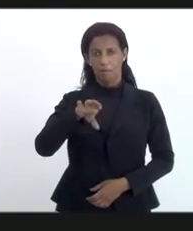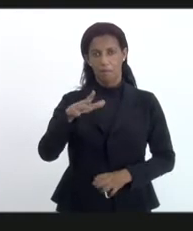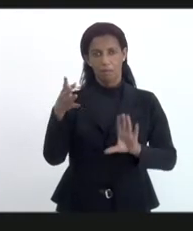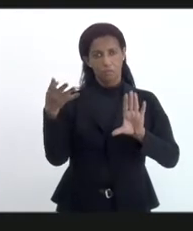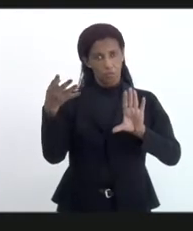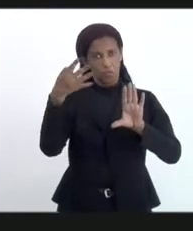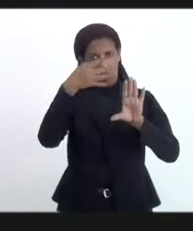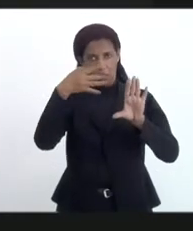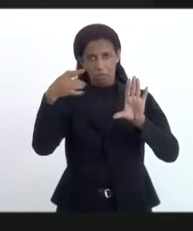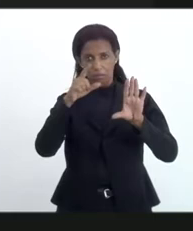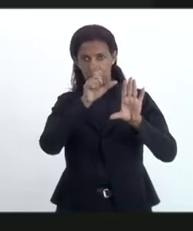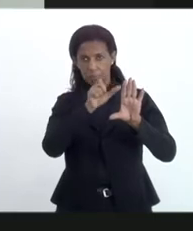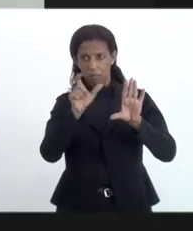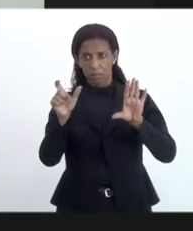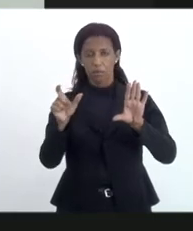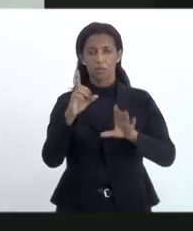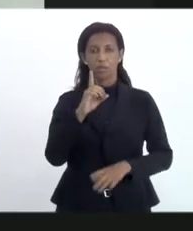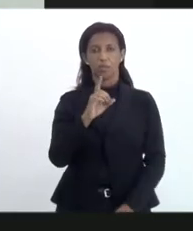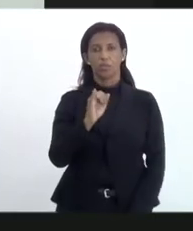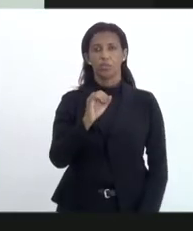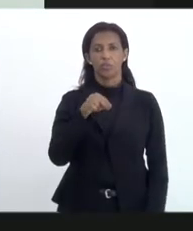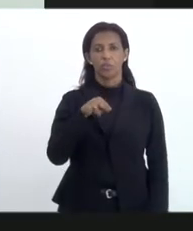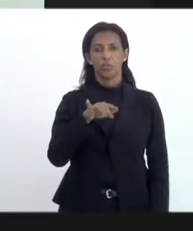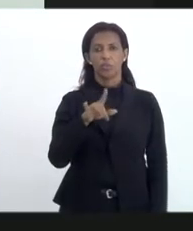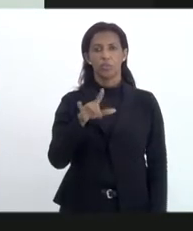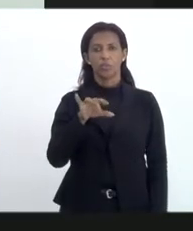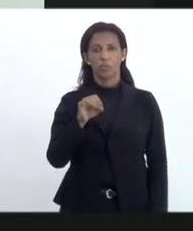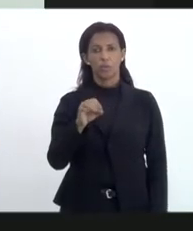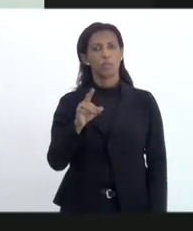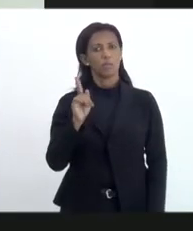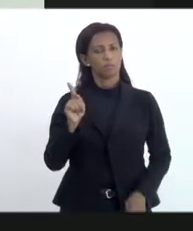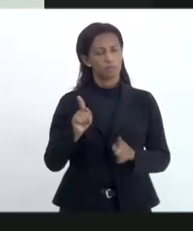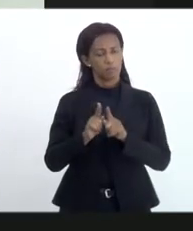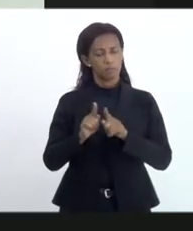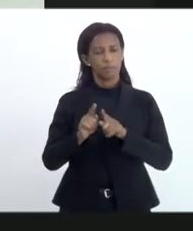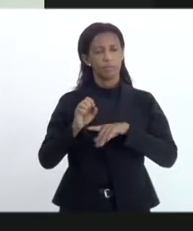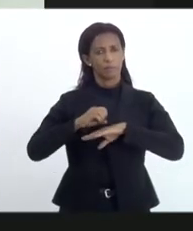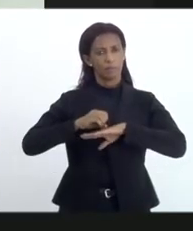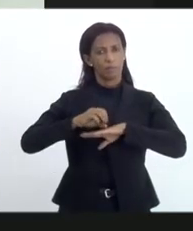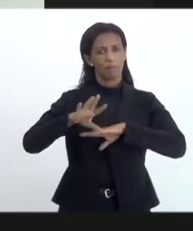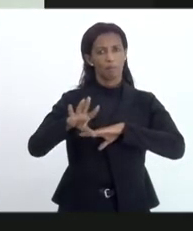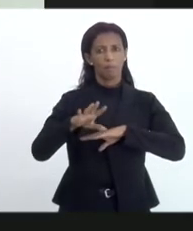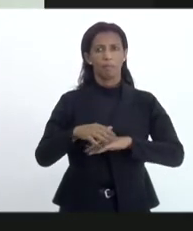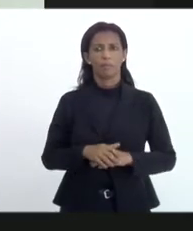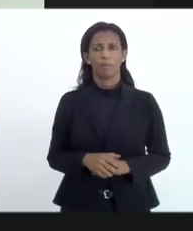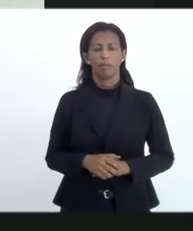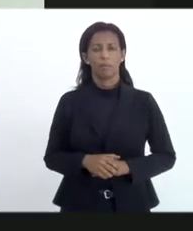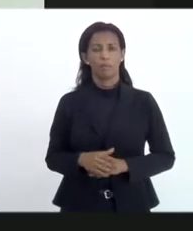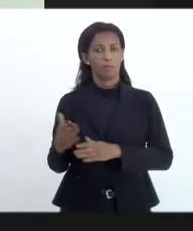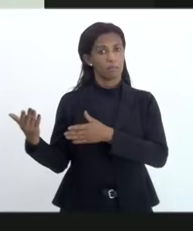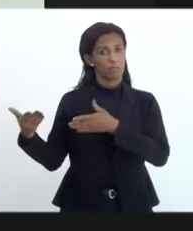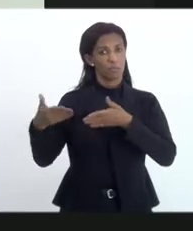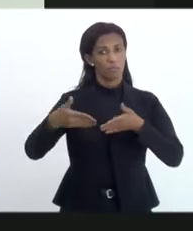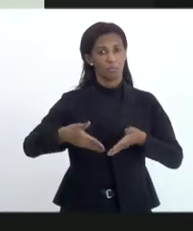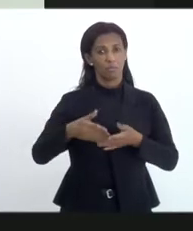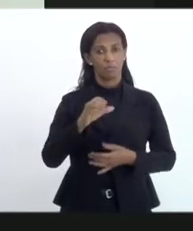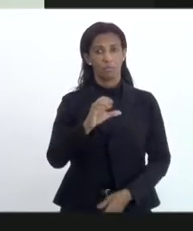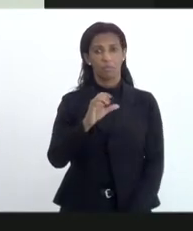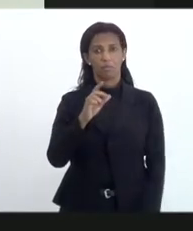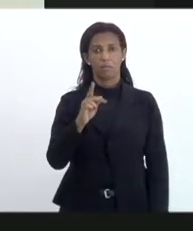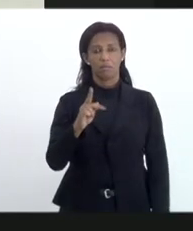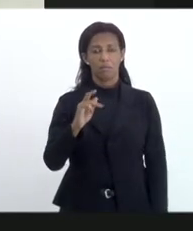tela. Deputado Dionísio Lins acabou de mandar uma mensagem que está a caminho da